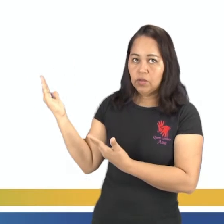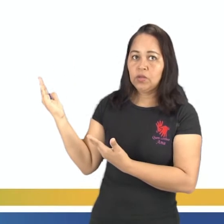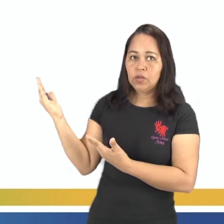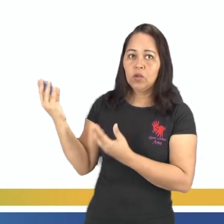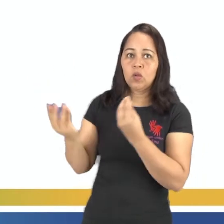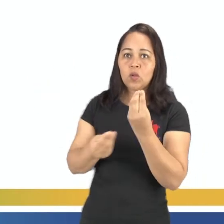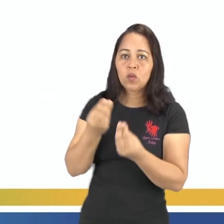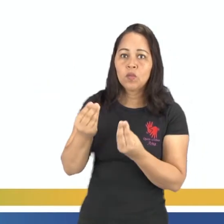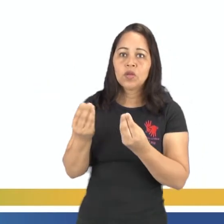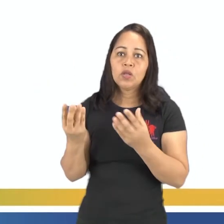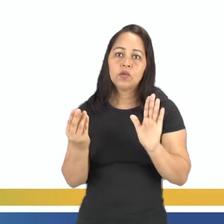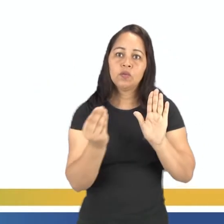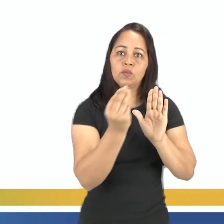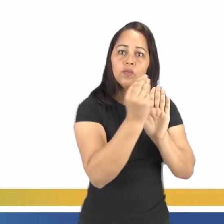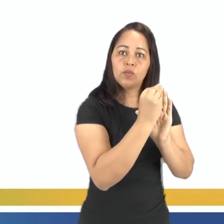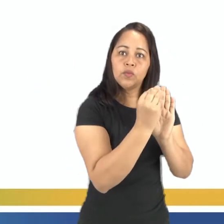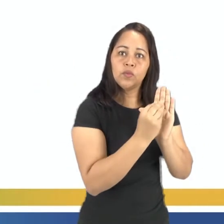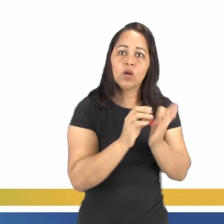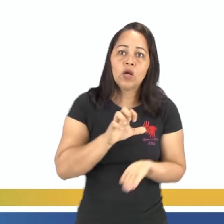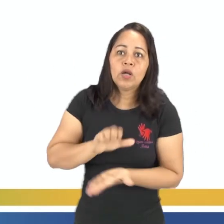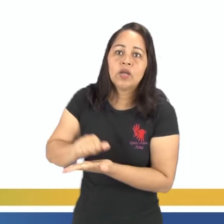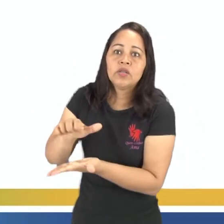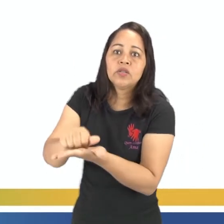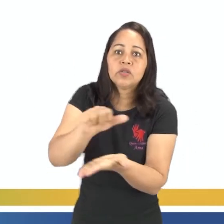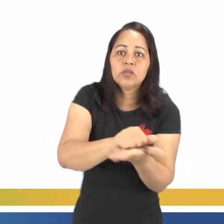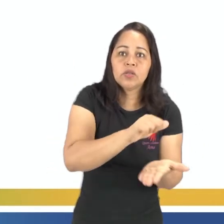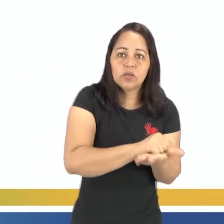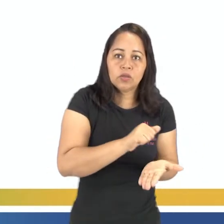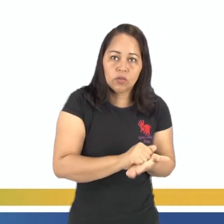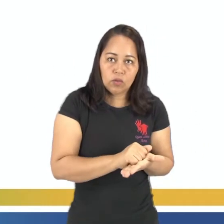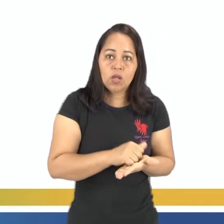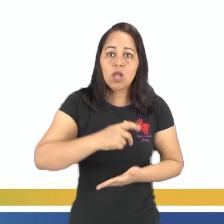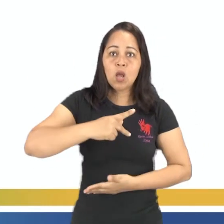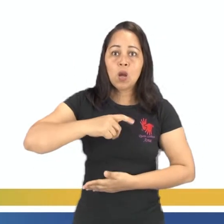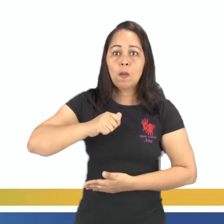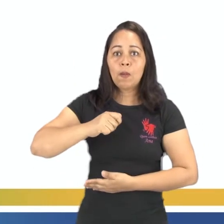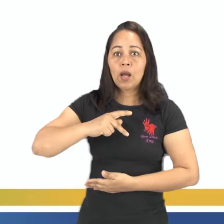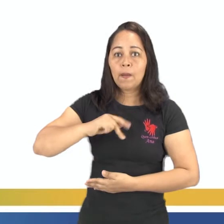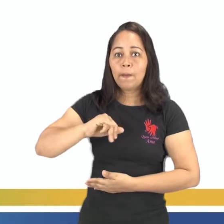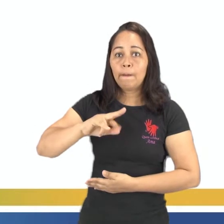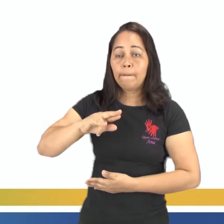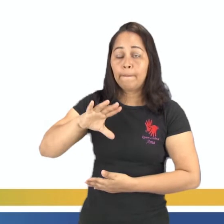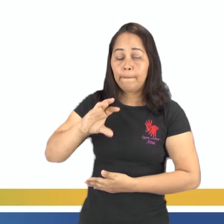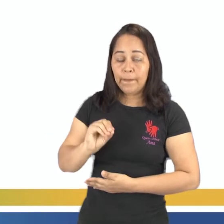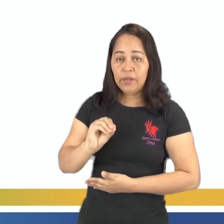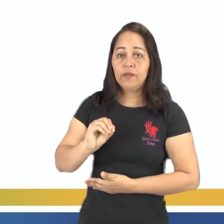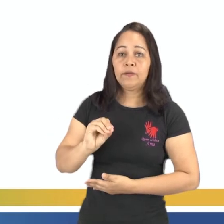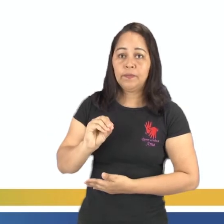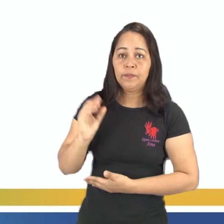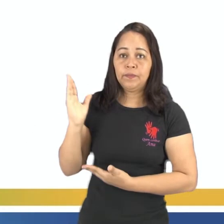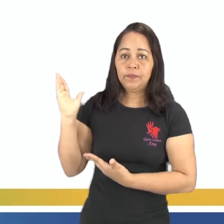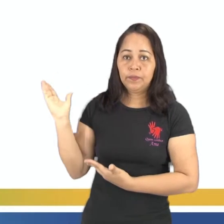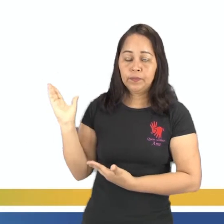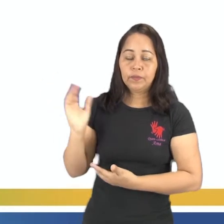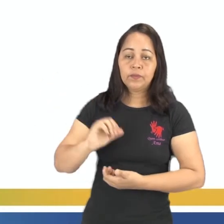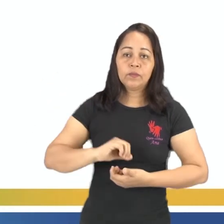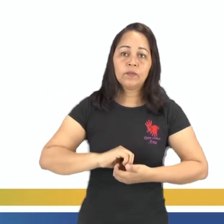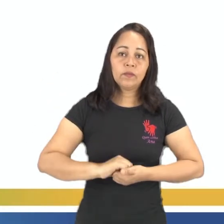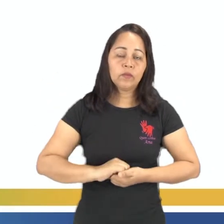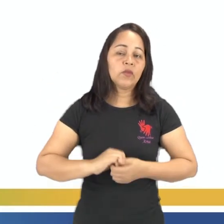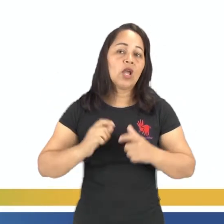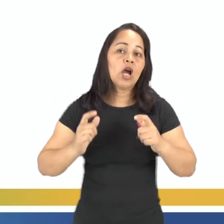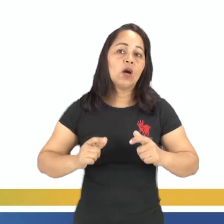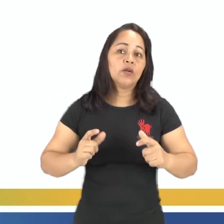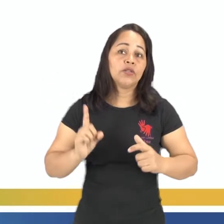imagem um fragmento desse papiro, tá? Um pequeno pedaço desse papiro. E é